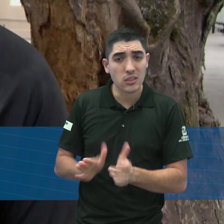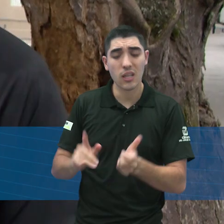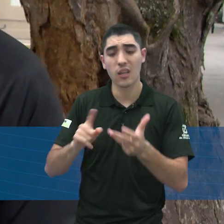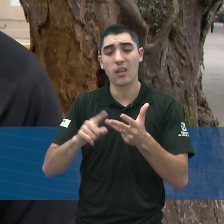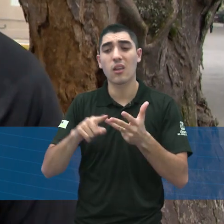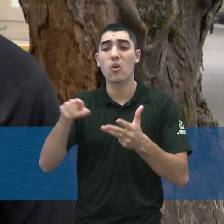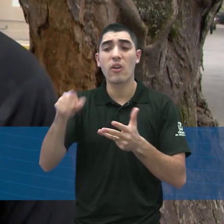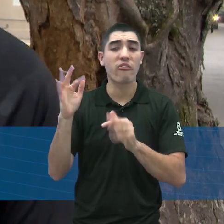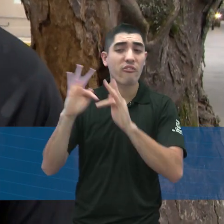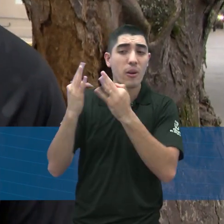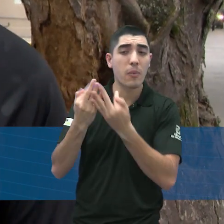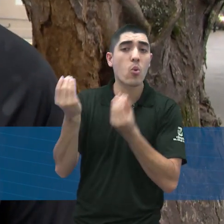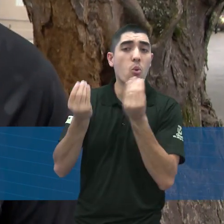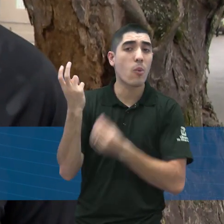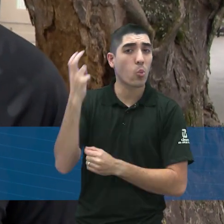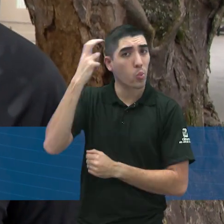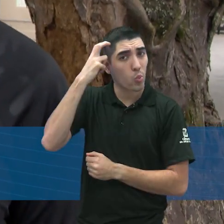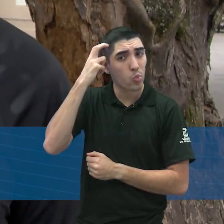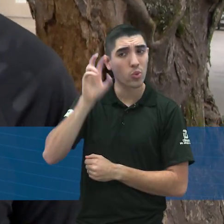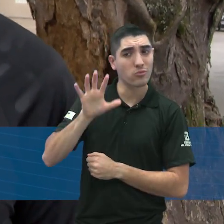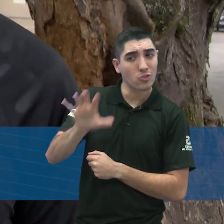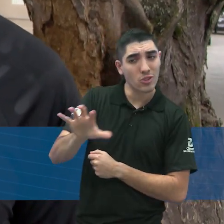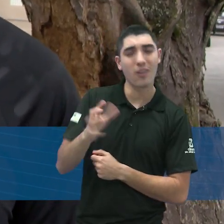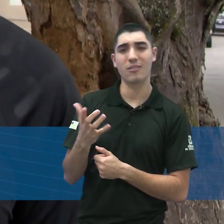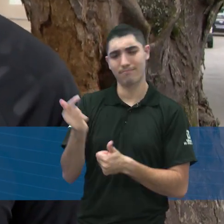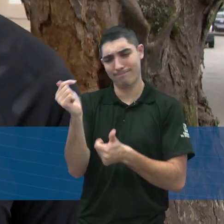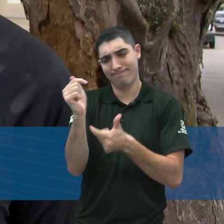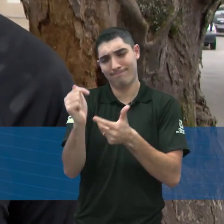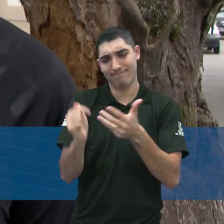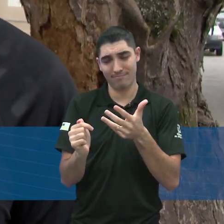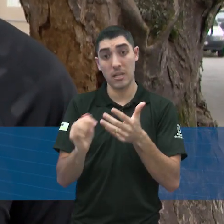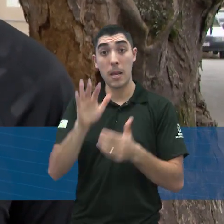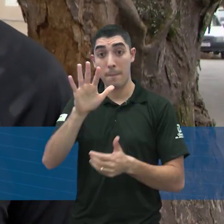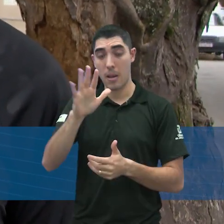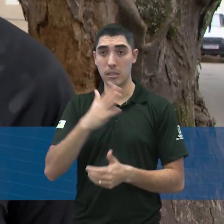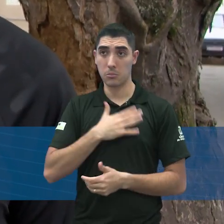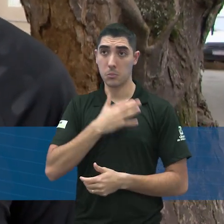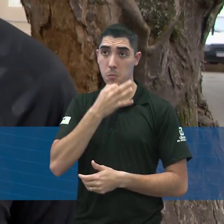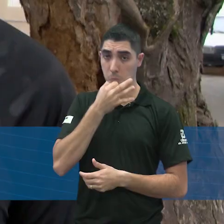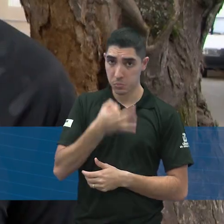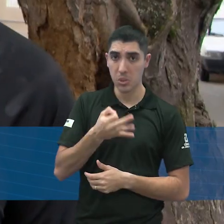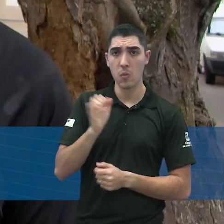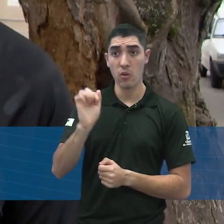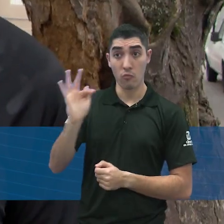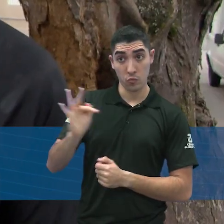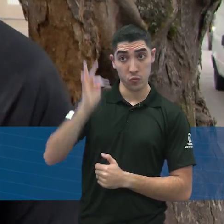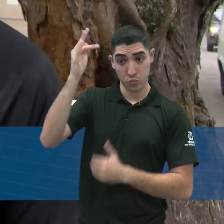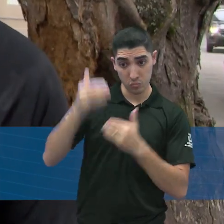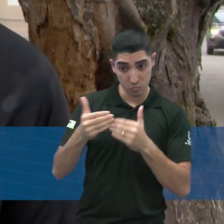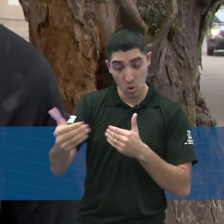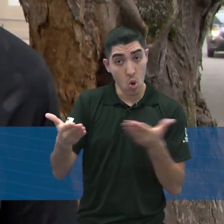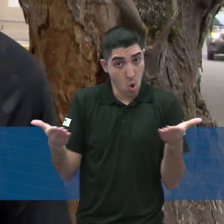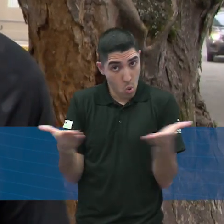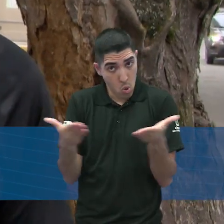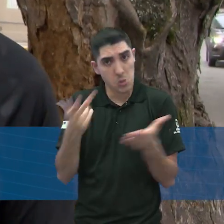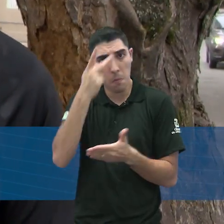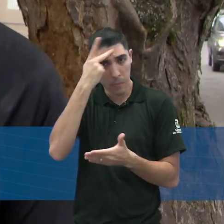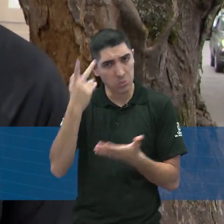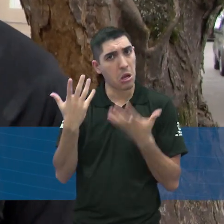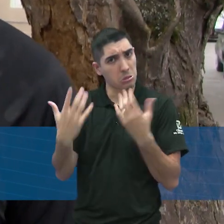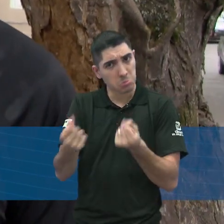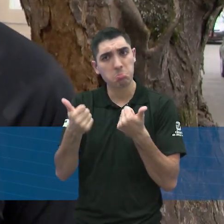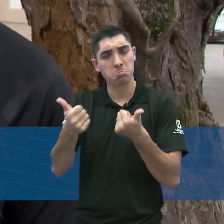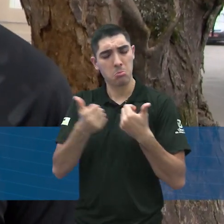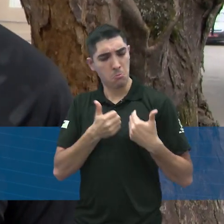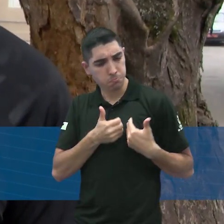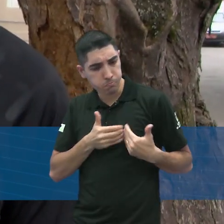cultura daquela família, né? Mas, assim, a longo prazo, acredito que hoje em dia as pessoas são muito mais abertas, né? Tem até toda